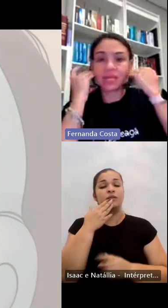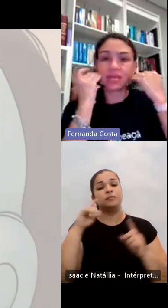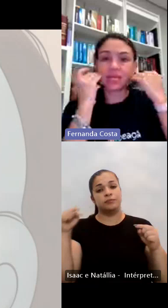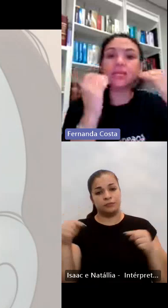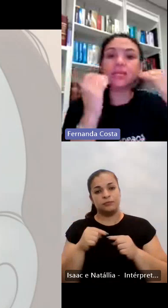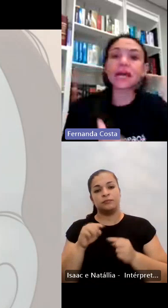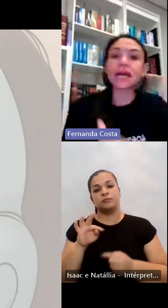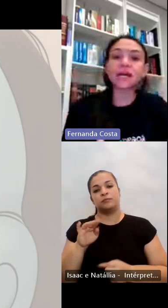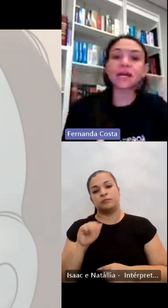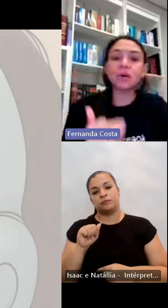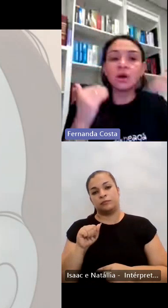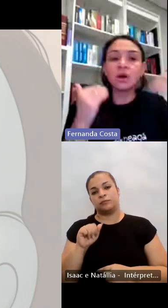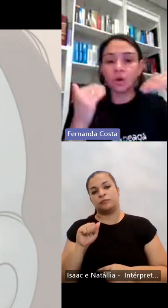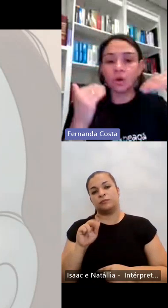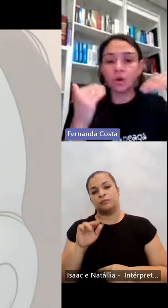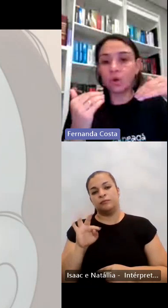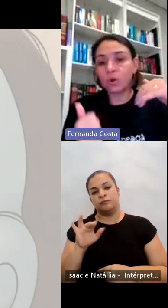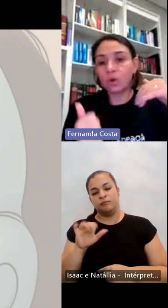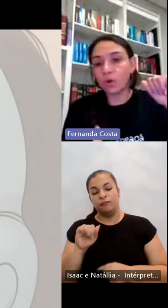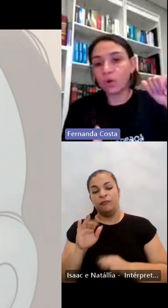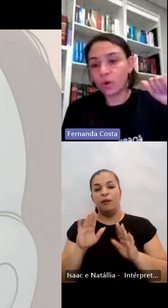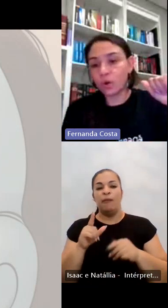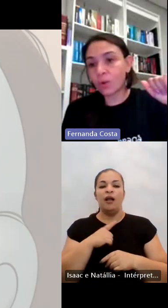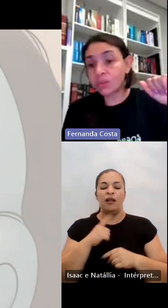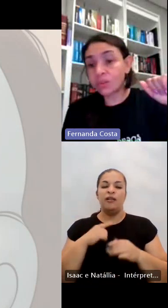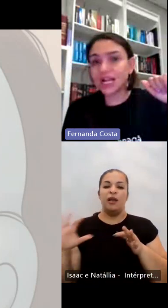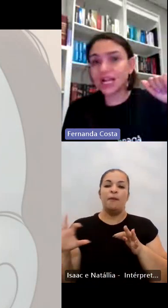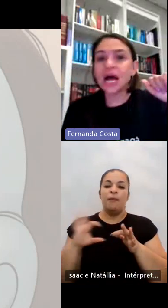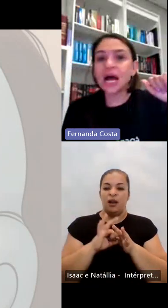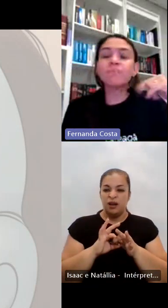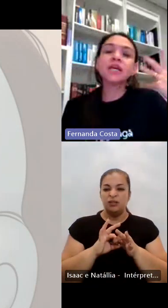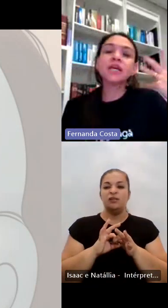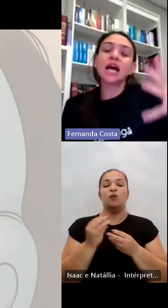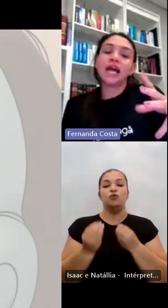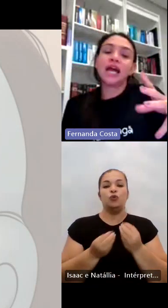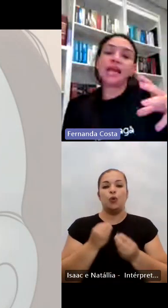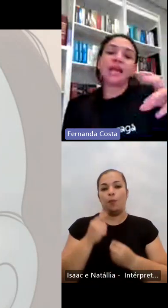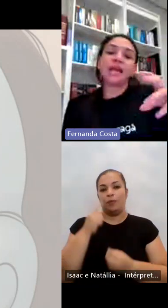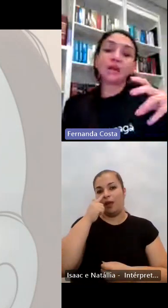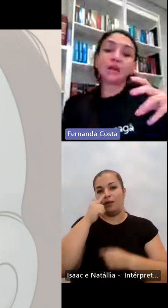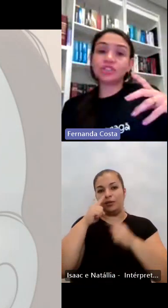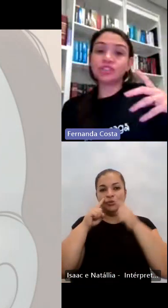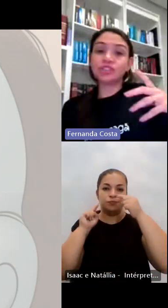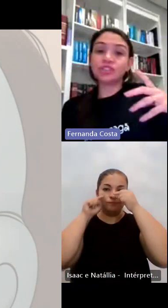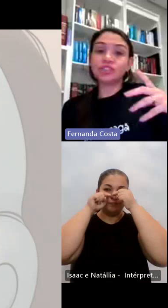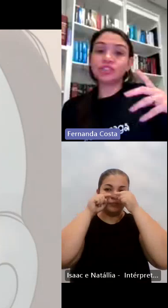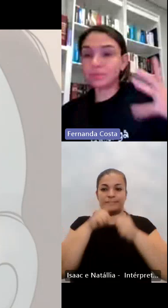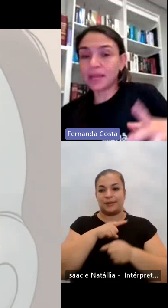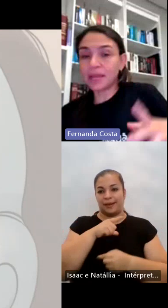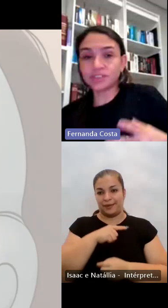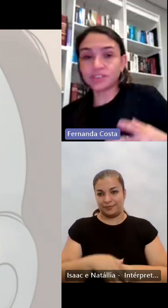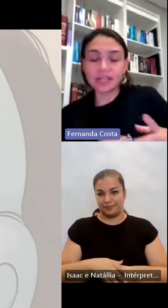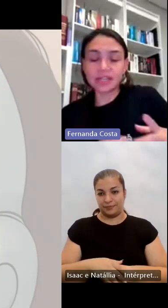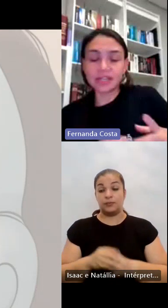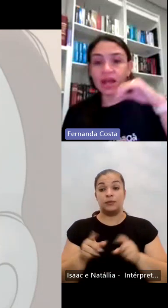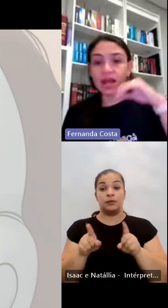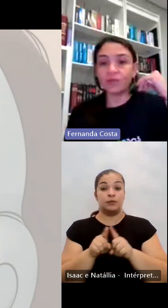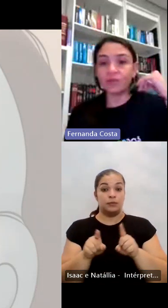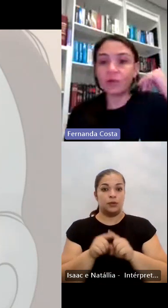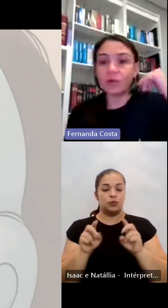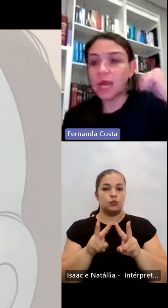mas que ela tem uma ligação com a parte nasal. Quando a gente fala também às